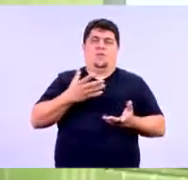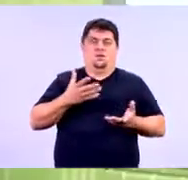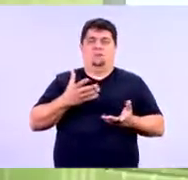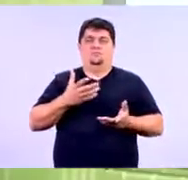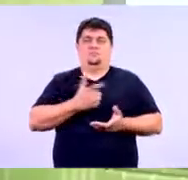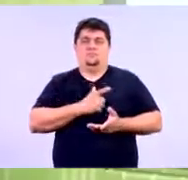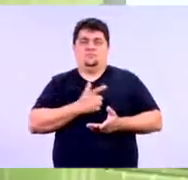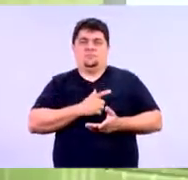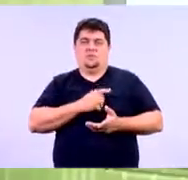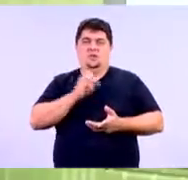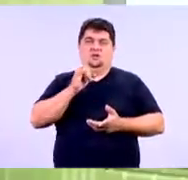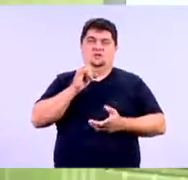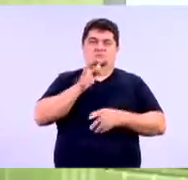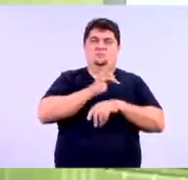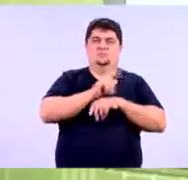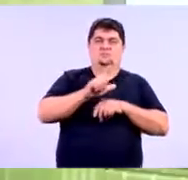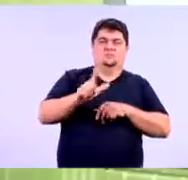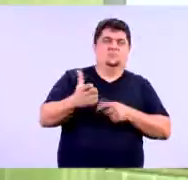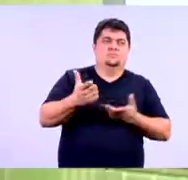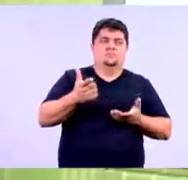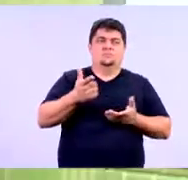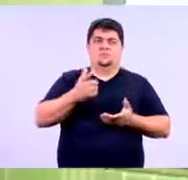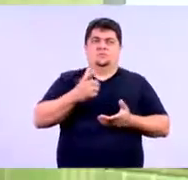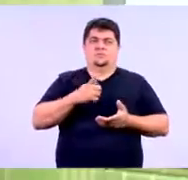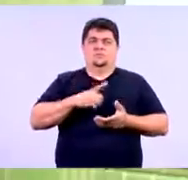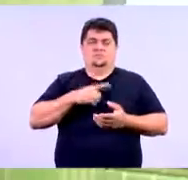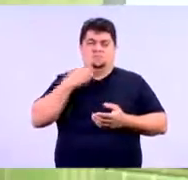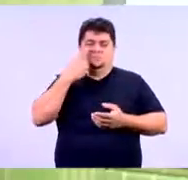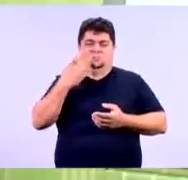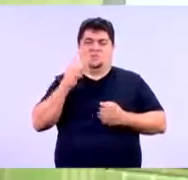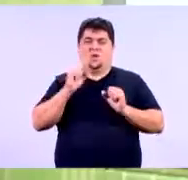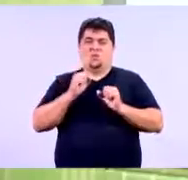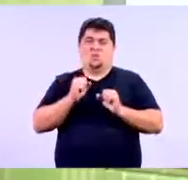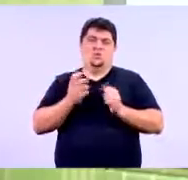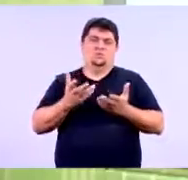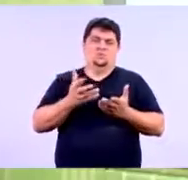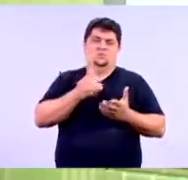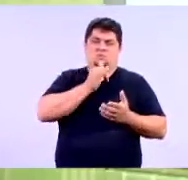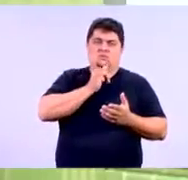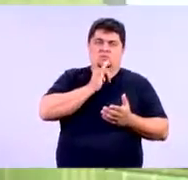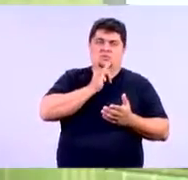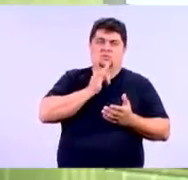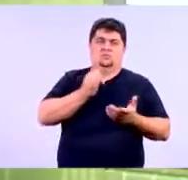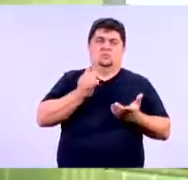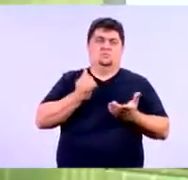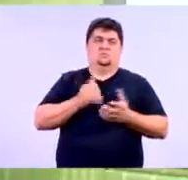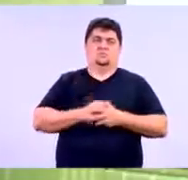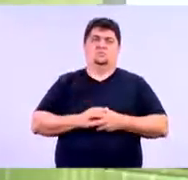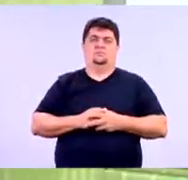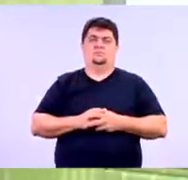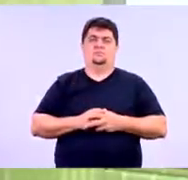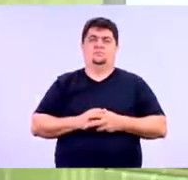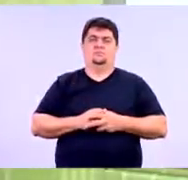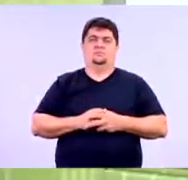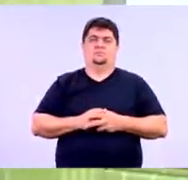se a União fosse de interesse da União, ela poderia ter estipulado,